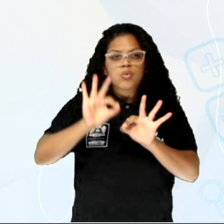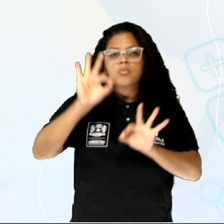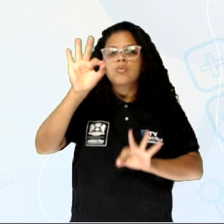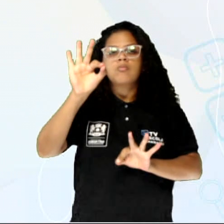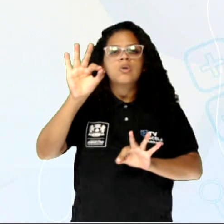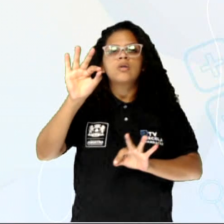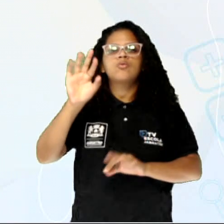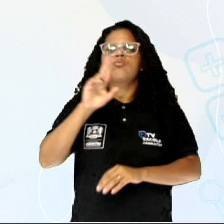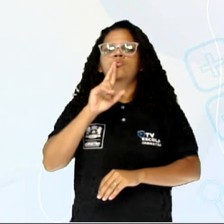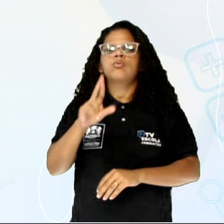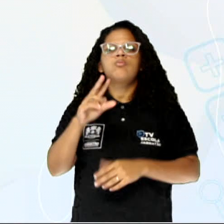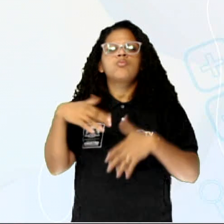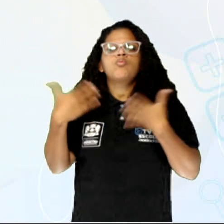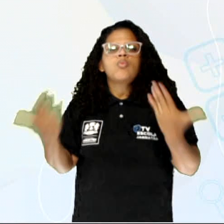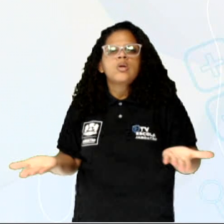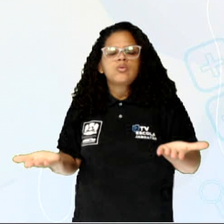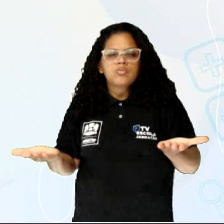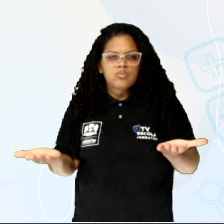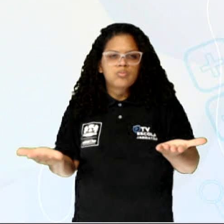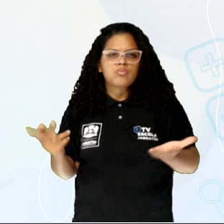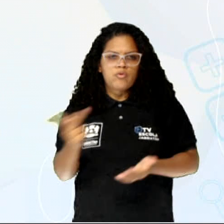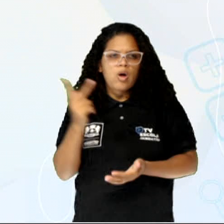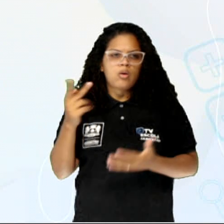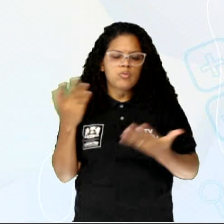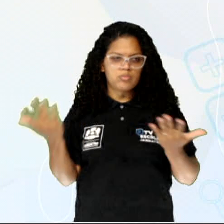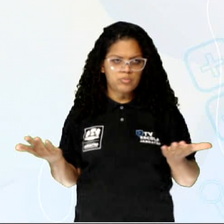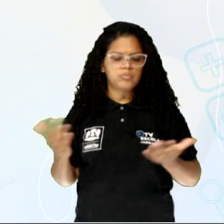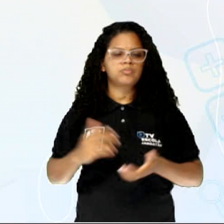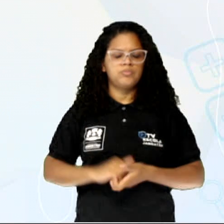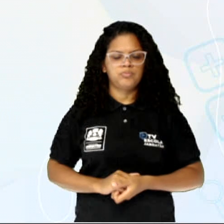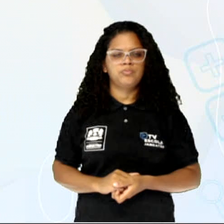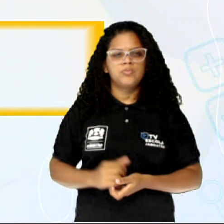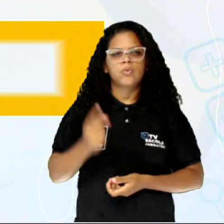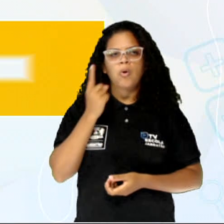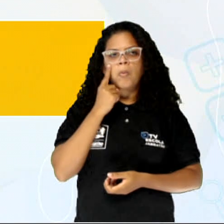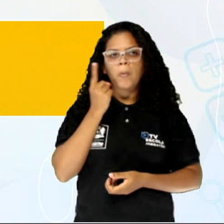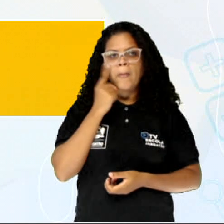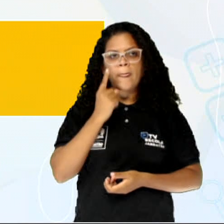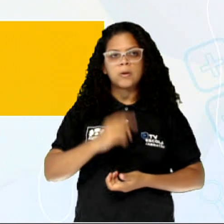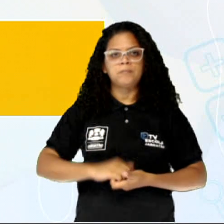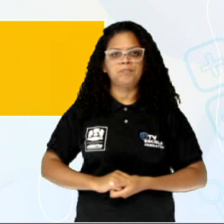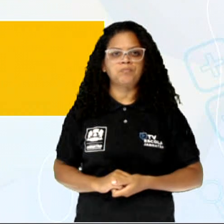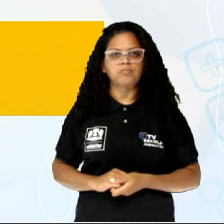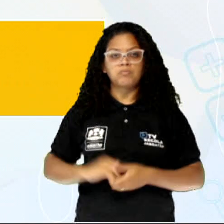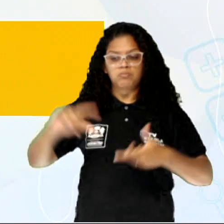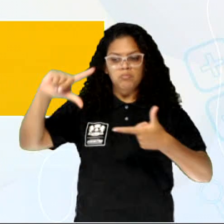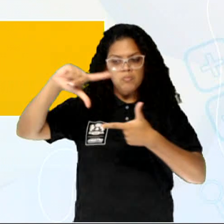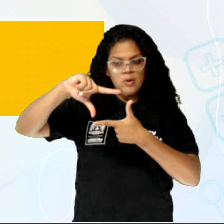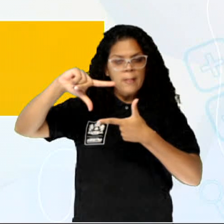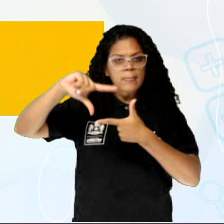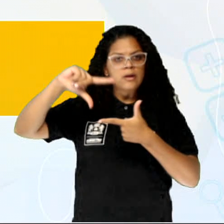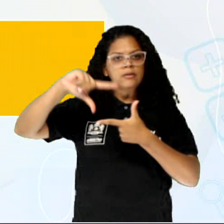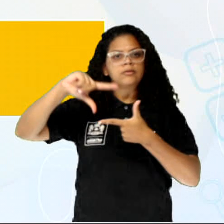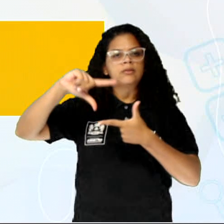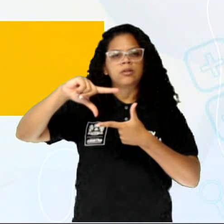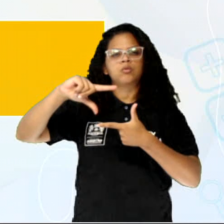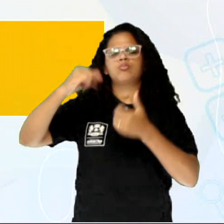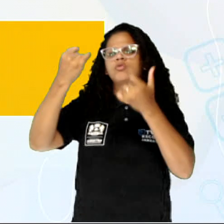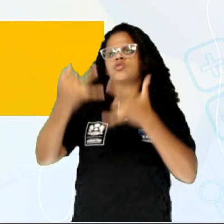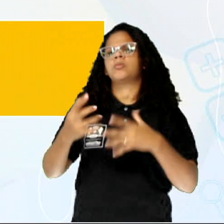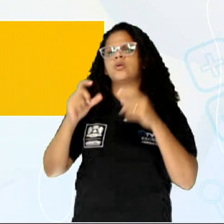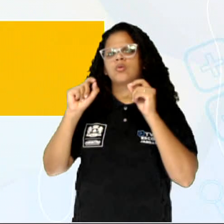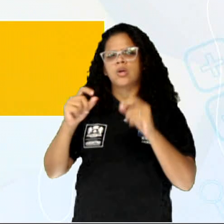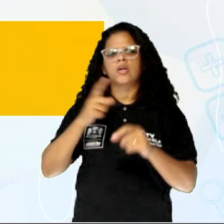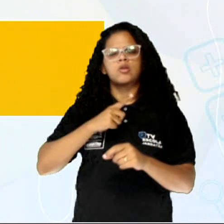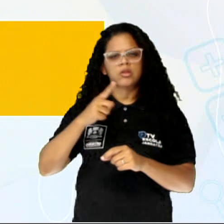respectivamente, quanto? Tá? Então, vamos lá, gente. Primeiro, eu vou colocar aqui um retângulo. Então, o que ele fala? Que eu tenho aqui um